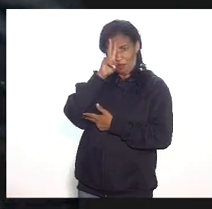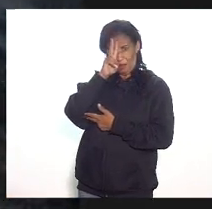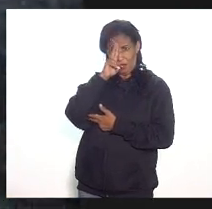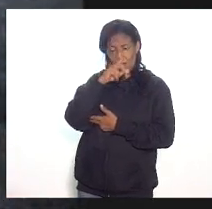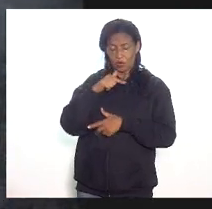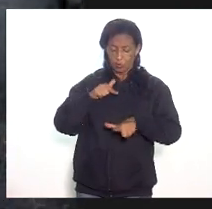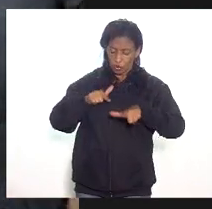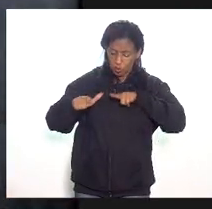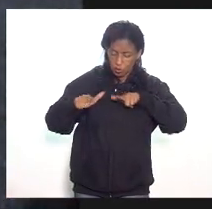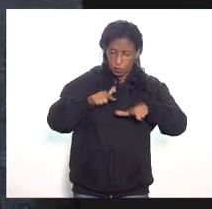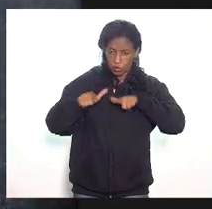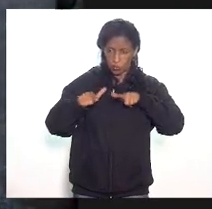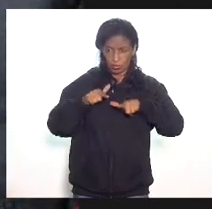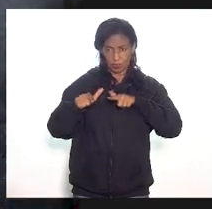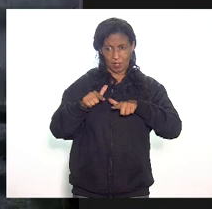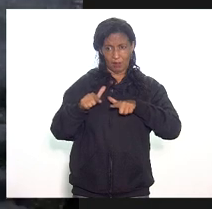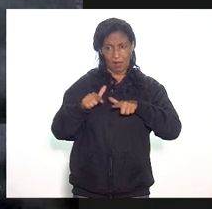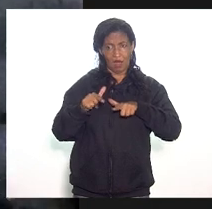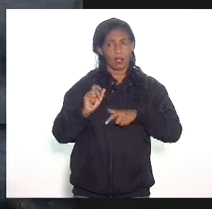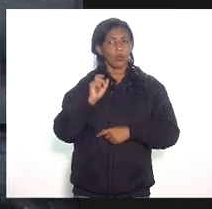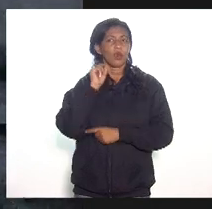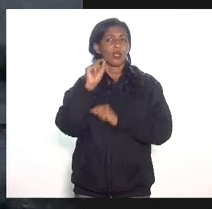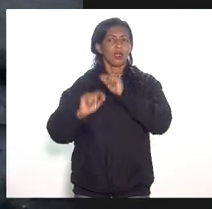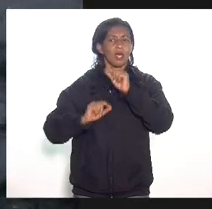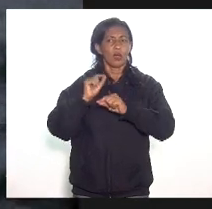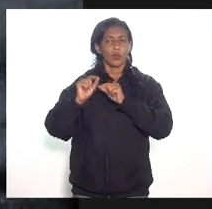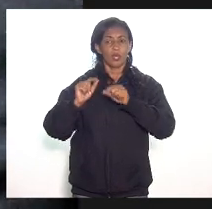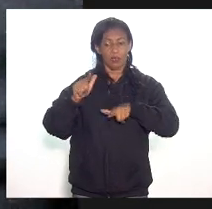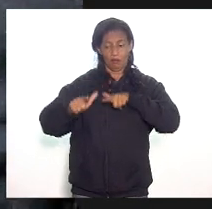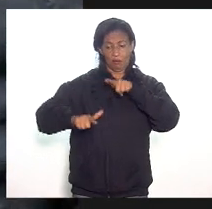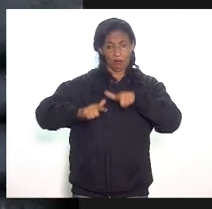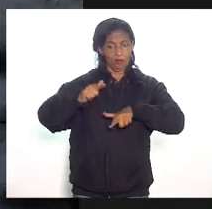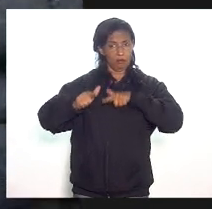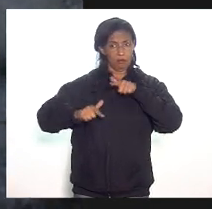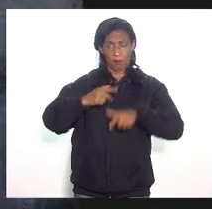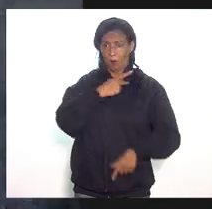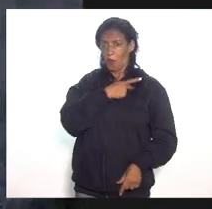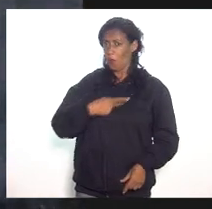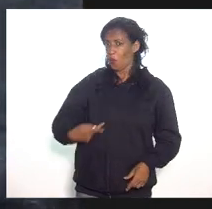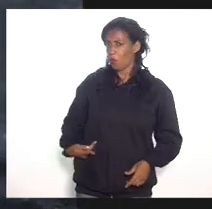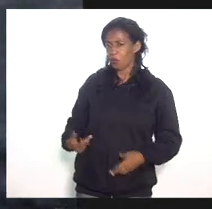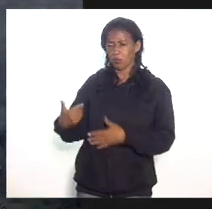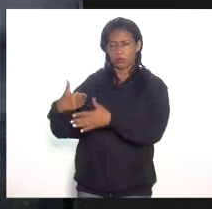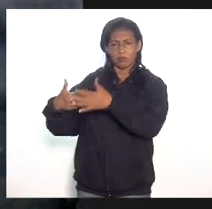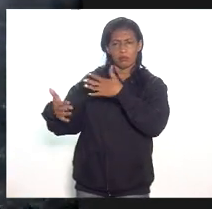serviço jurisdicional nada mais é do que um serviço público como qualquer outro.